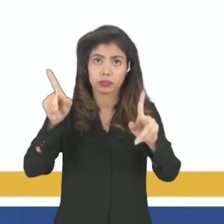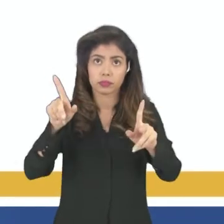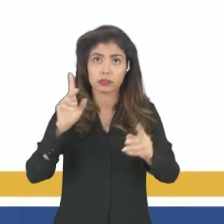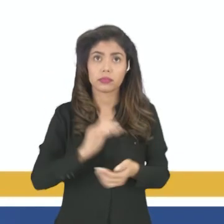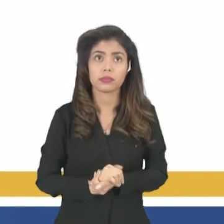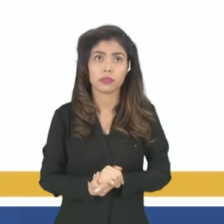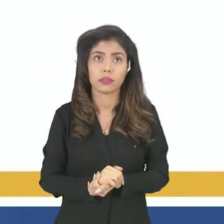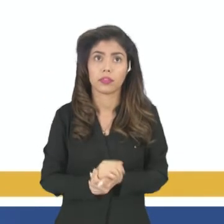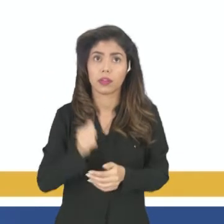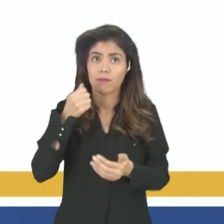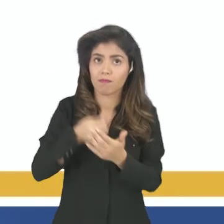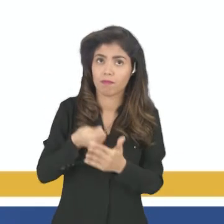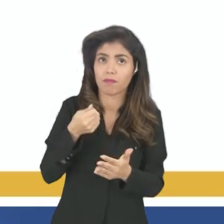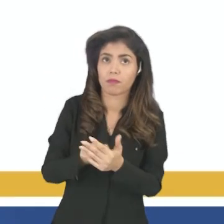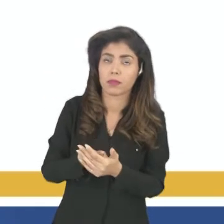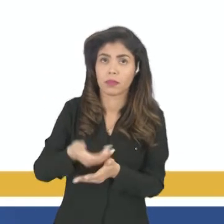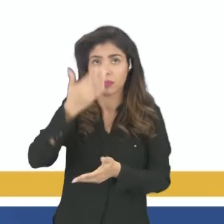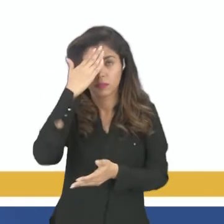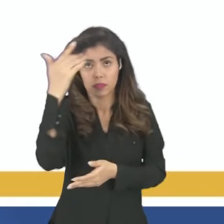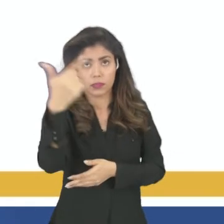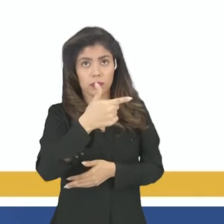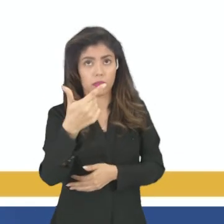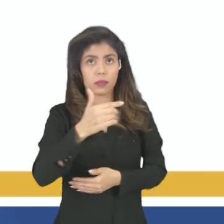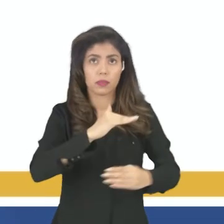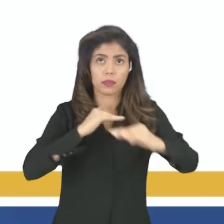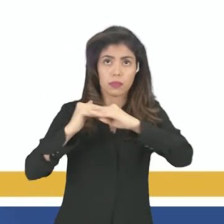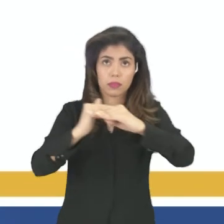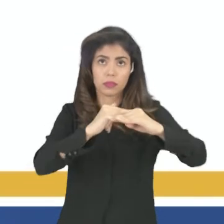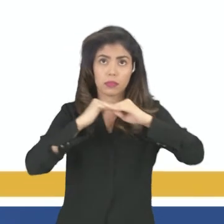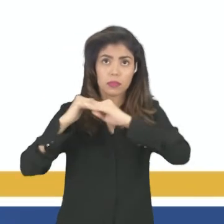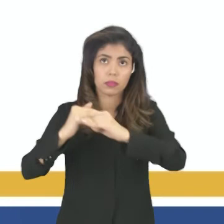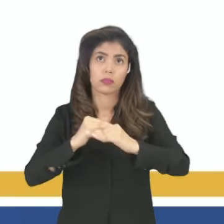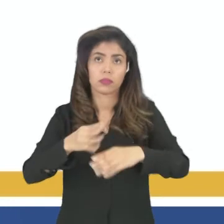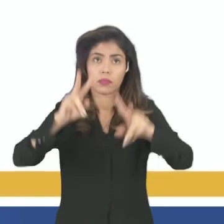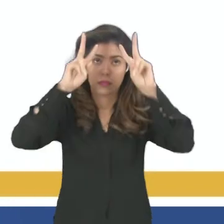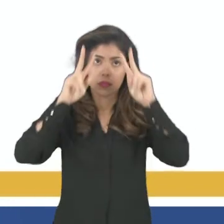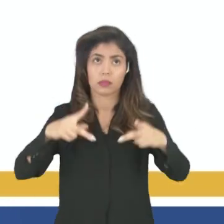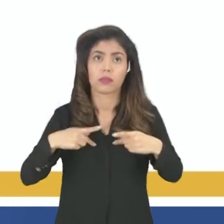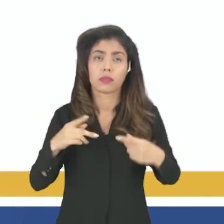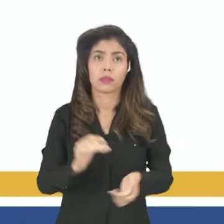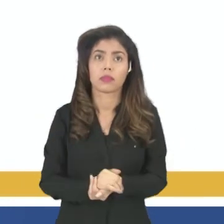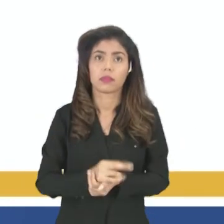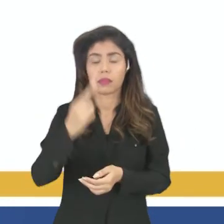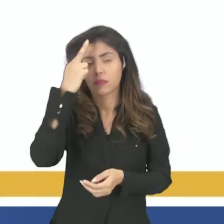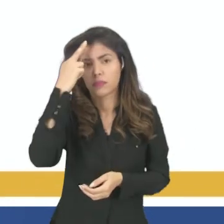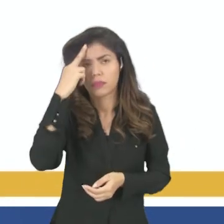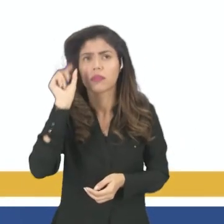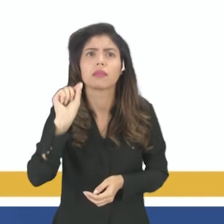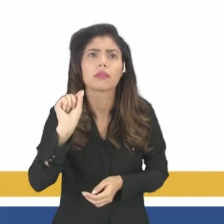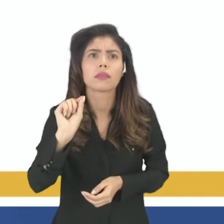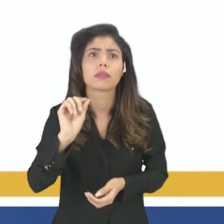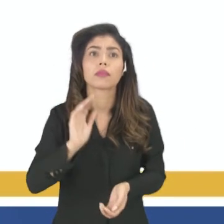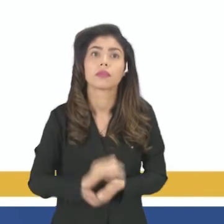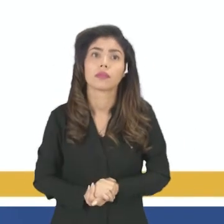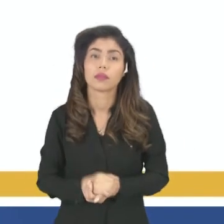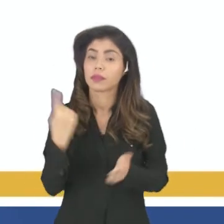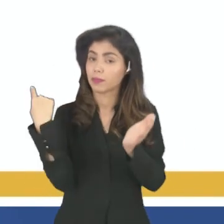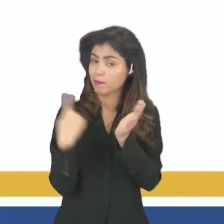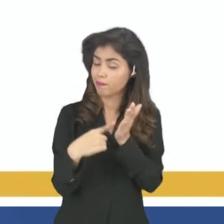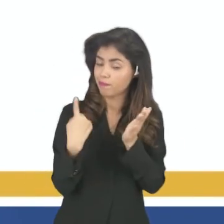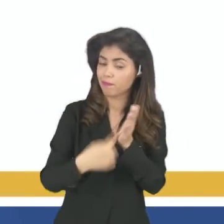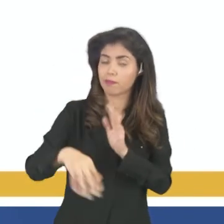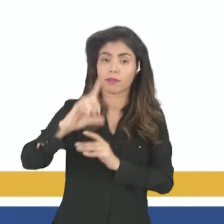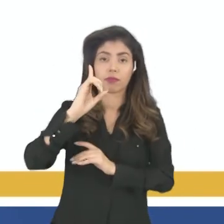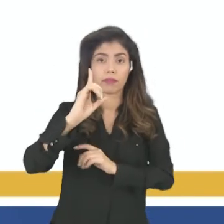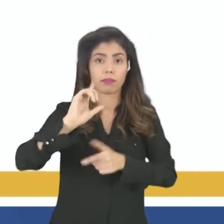entre autores que sustentam um entendimento segundo a qual a igualdade entre os homens se dá em razão de uma